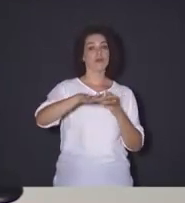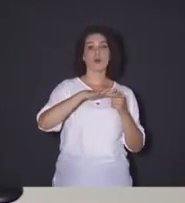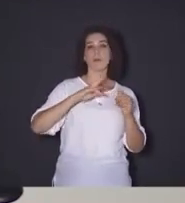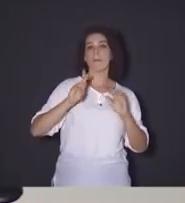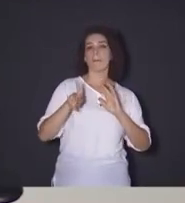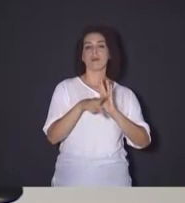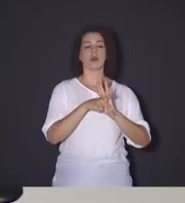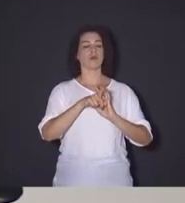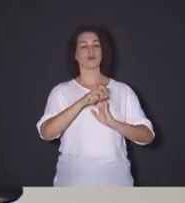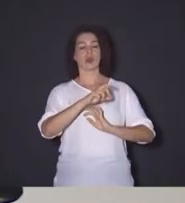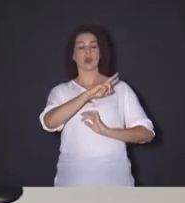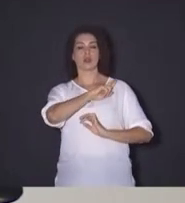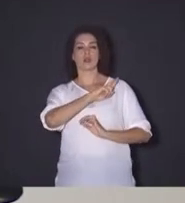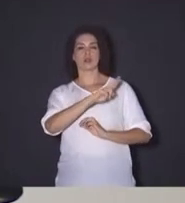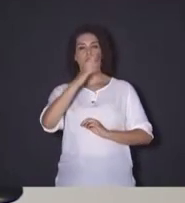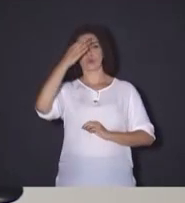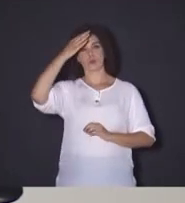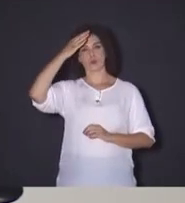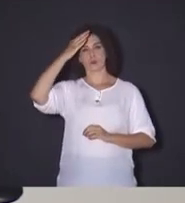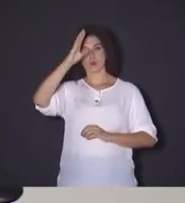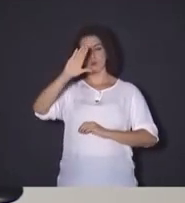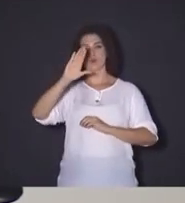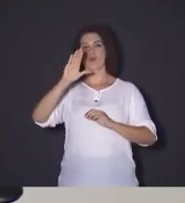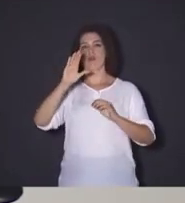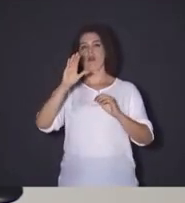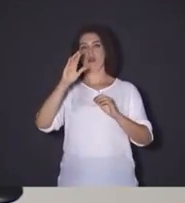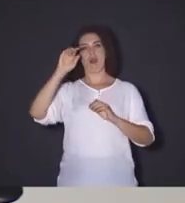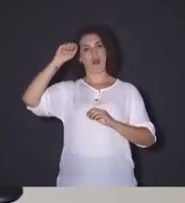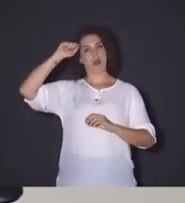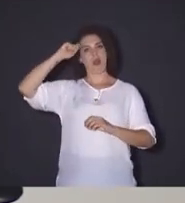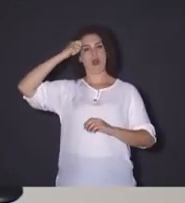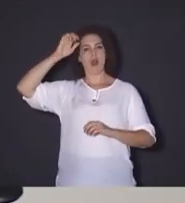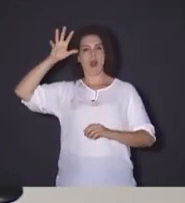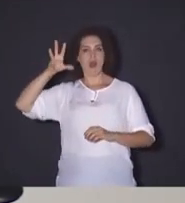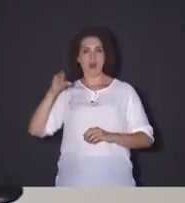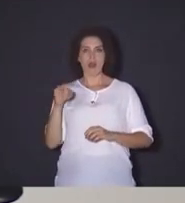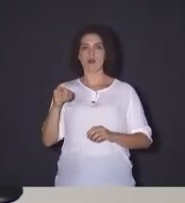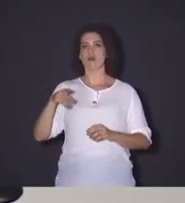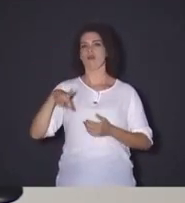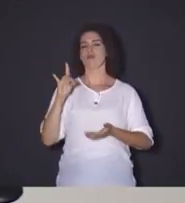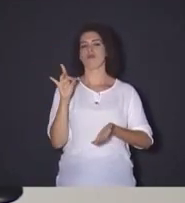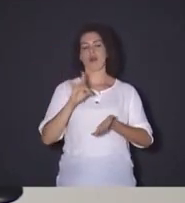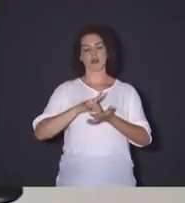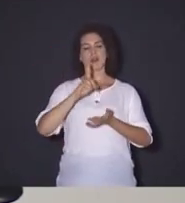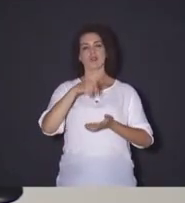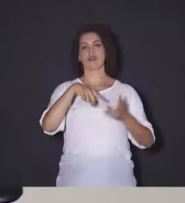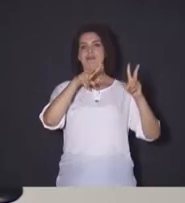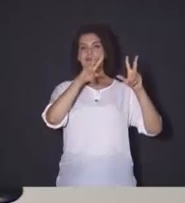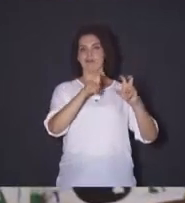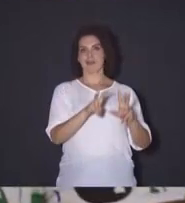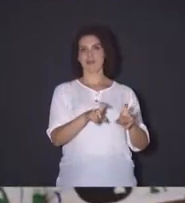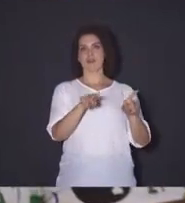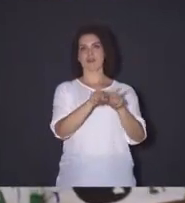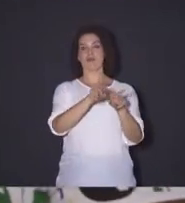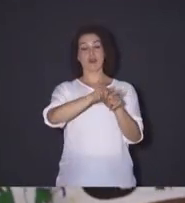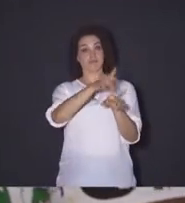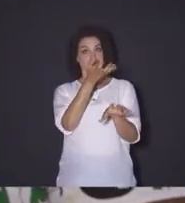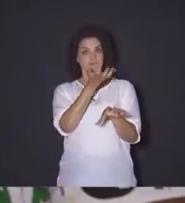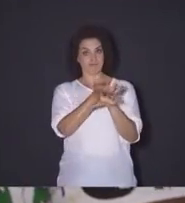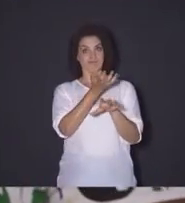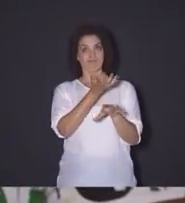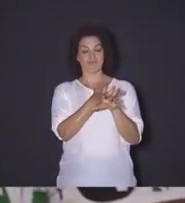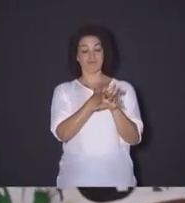religião ea cultura afro seja verdadeiramente tema e matéria neh